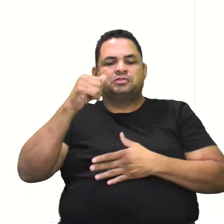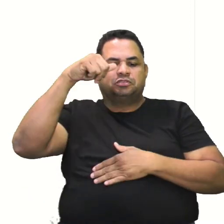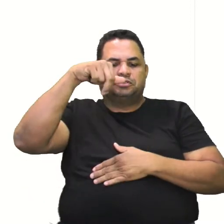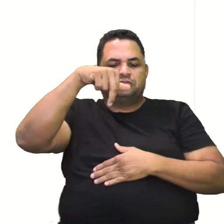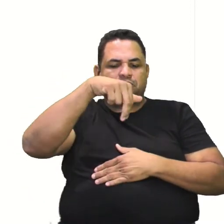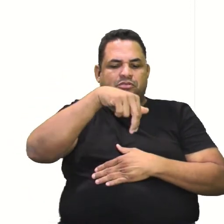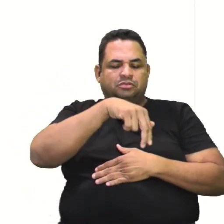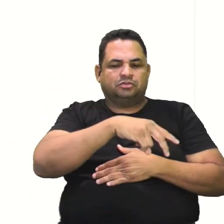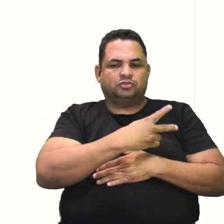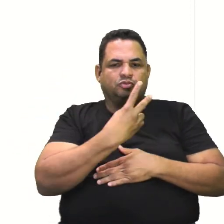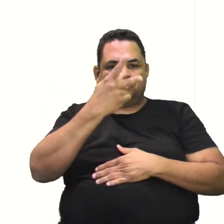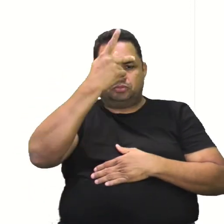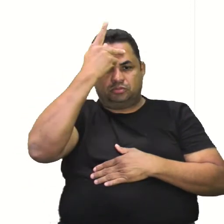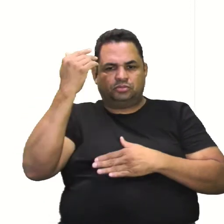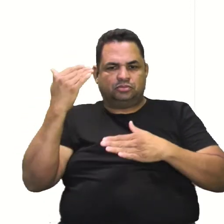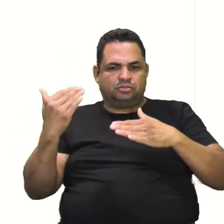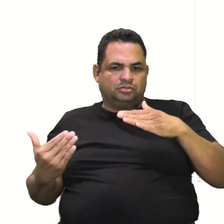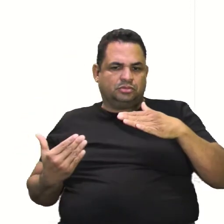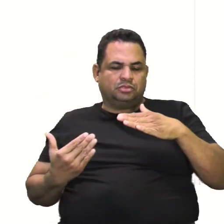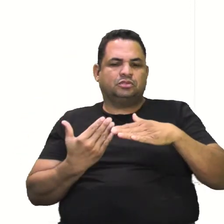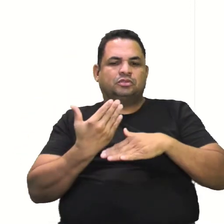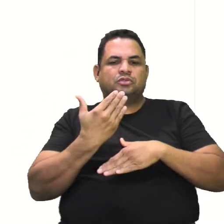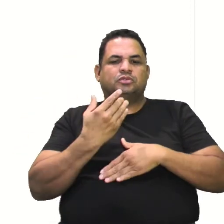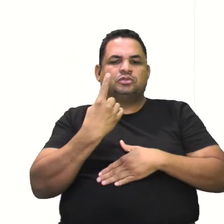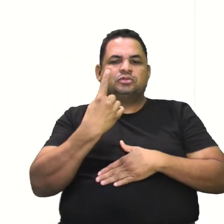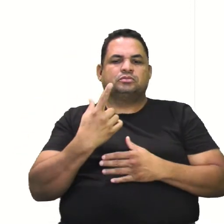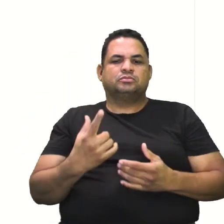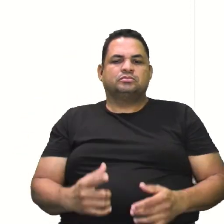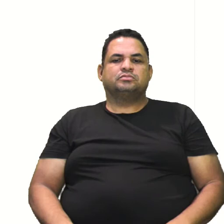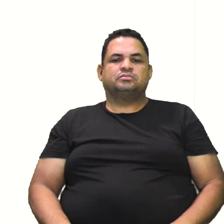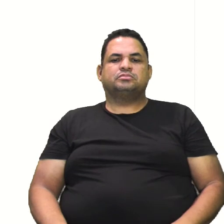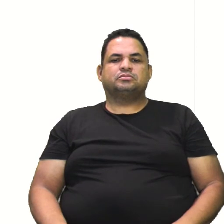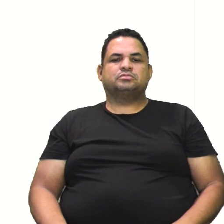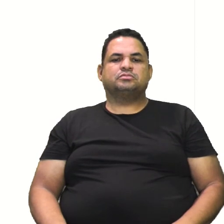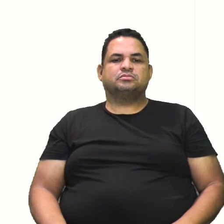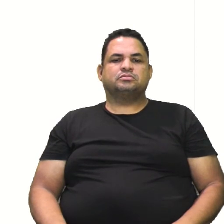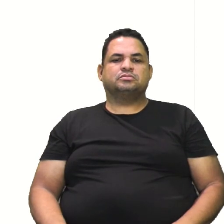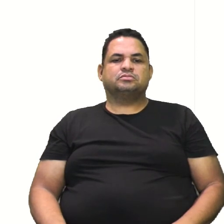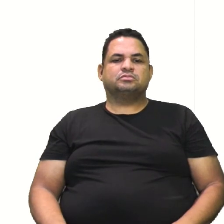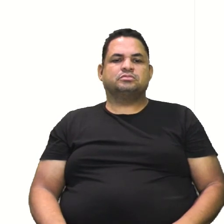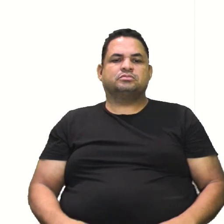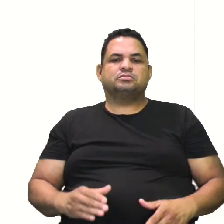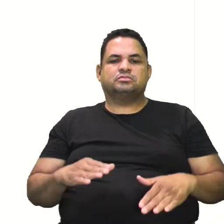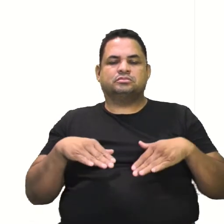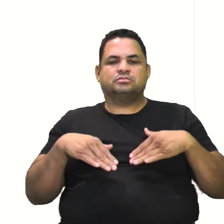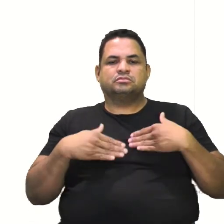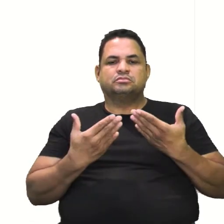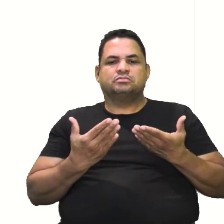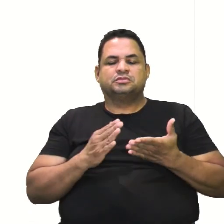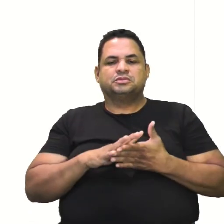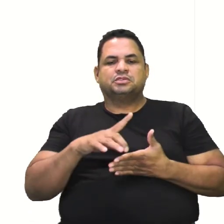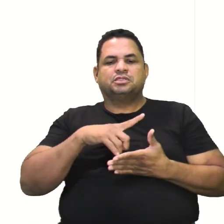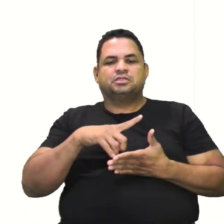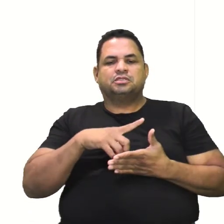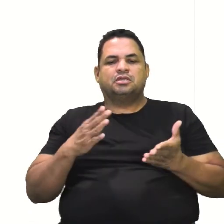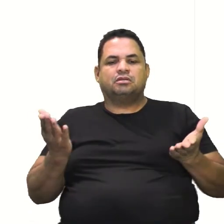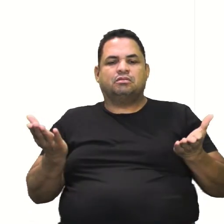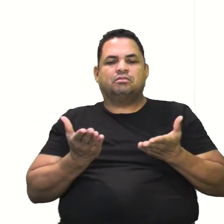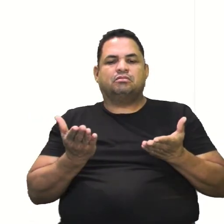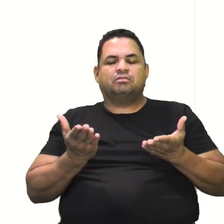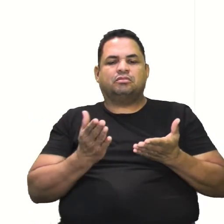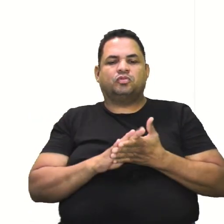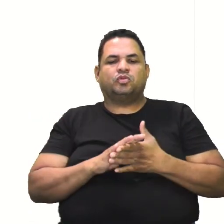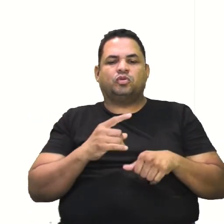2 pessoas e entrou 1. E aí, quantas pessoas há agora nesse momento